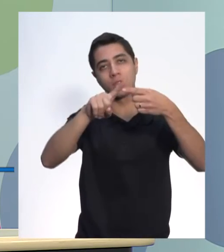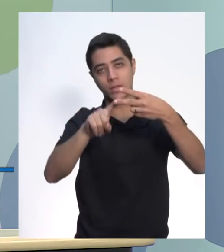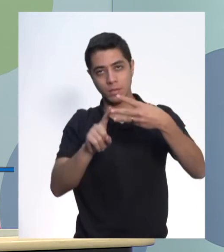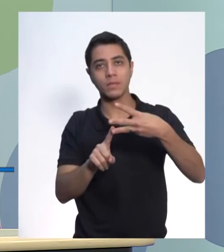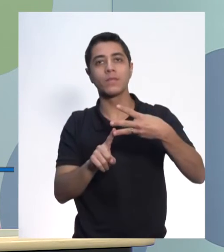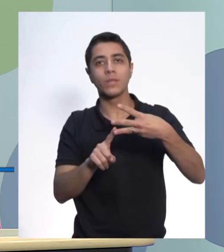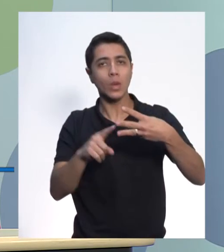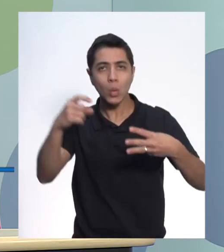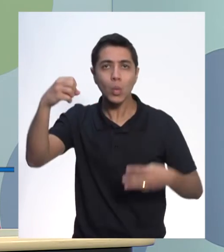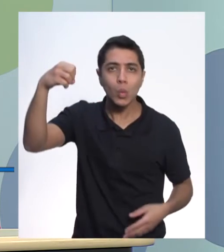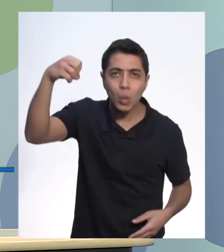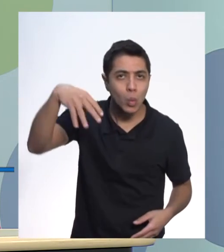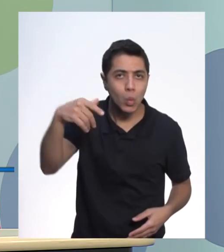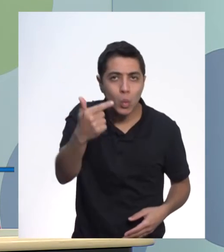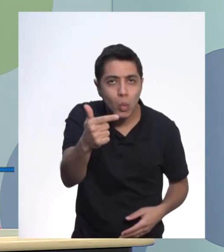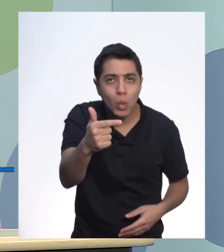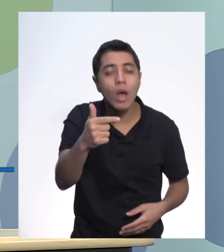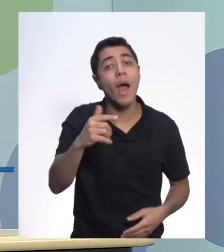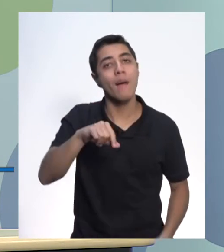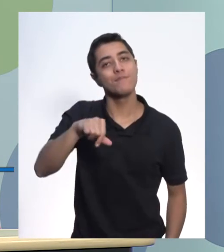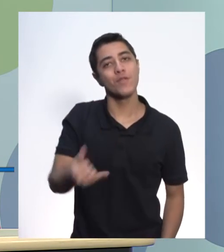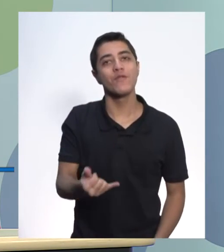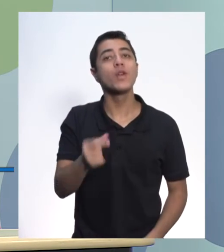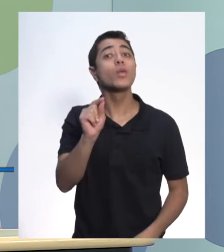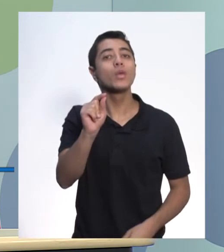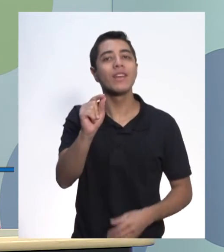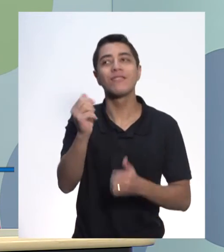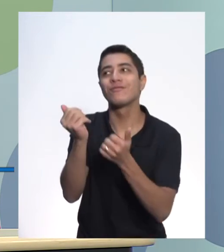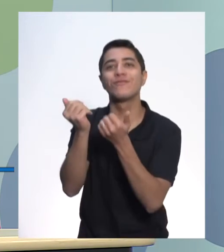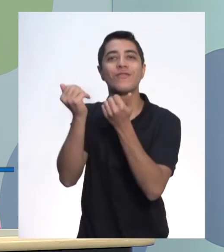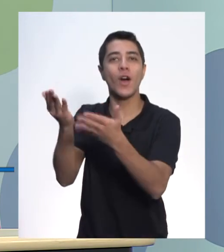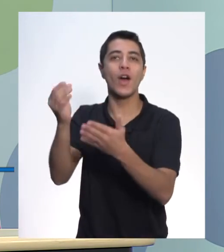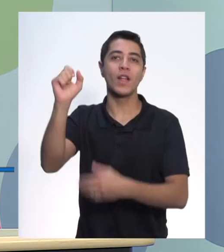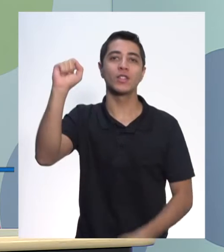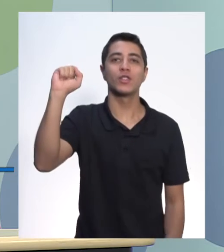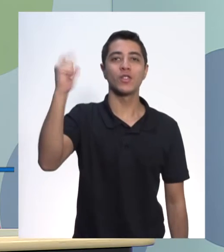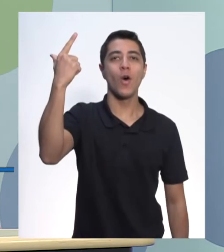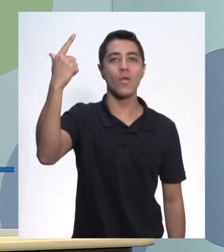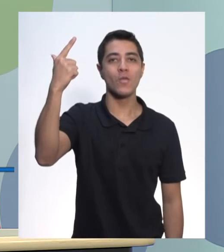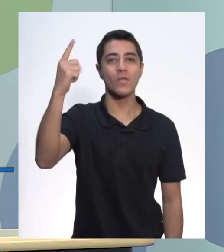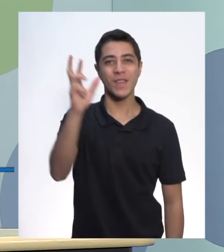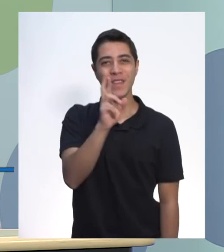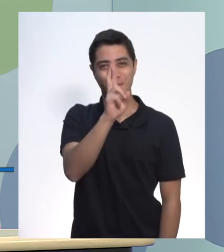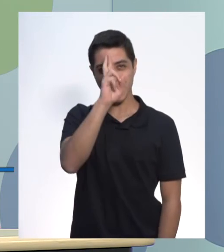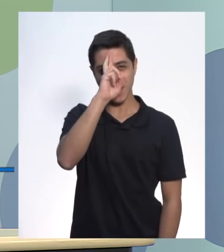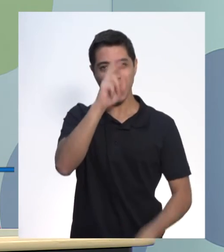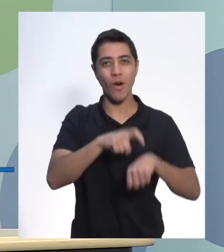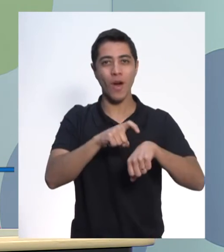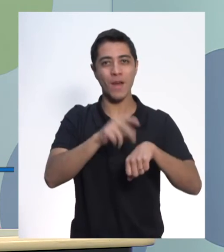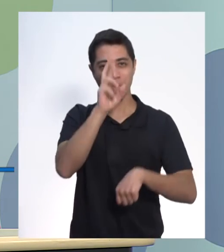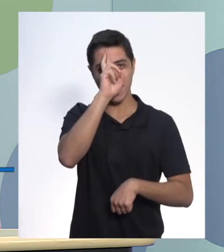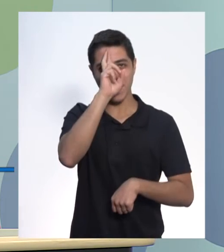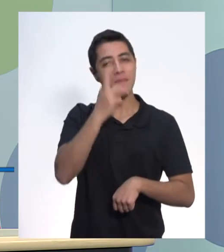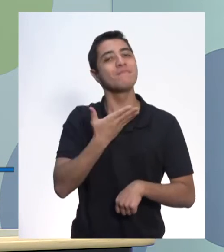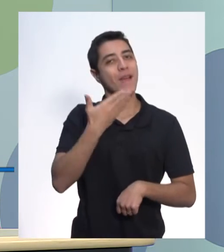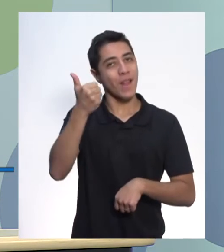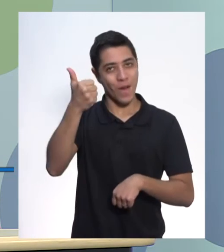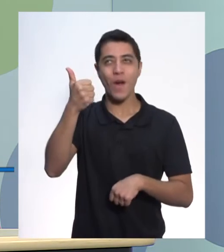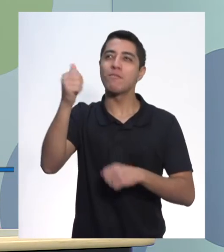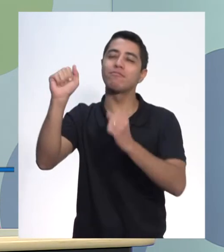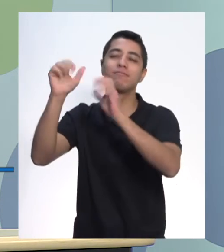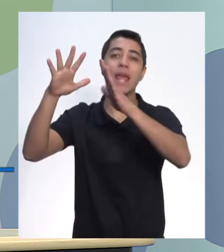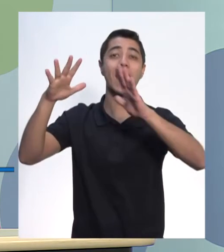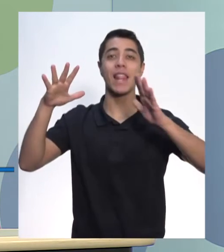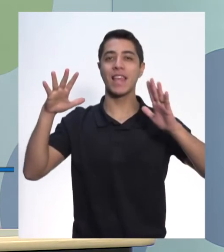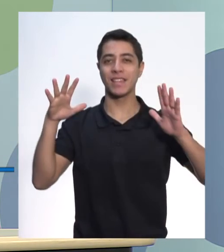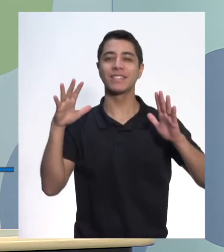luz do dia, né? Meio-dia é o sol mais adequado para fazer essa luz, né? Essa iluminação. Claro que durante o dia eu vou ter lá